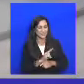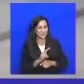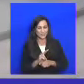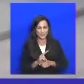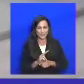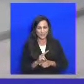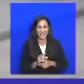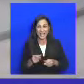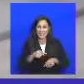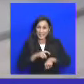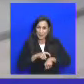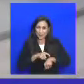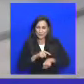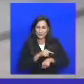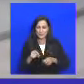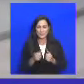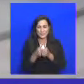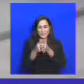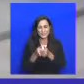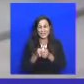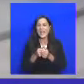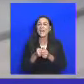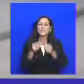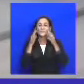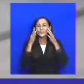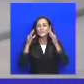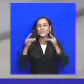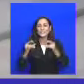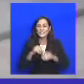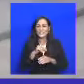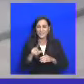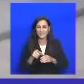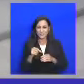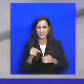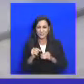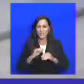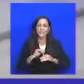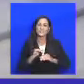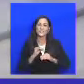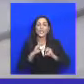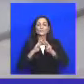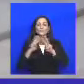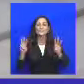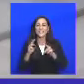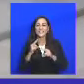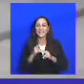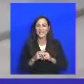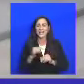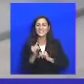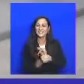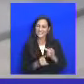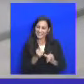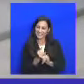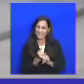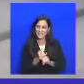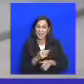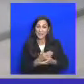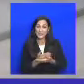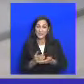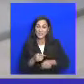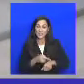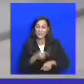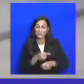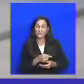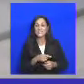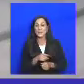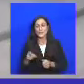validado pelas nossas auditoras. Daqui a pouco você pode conferir todos os detalhes deste sorteio através do site oficial da Caixa na internet. E a partir de